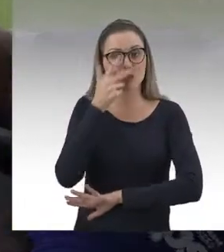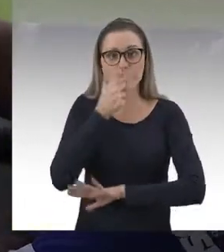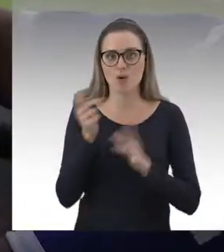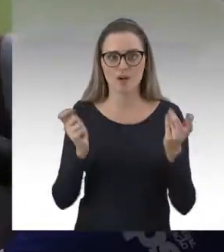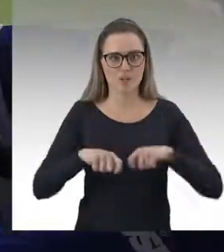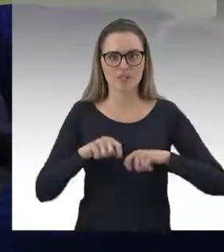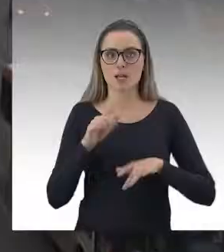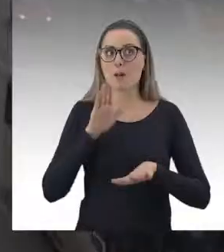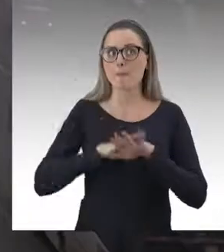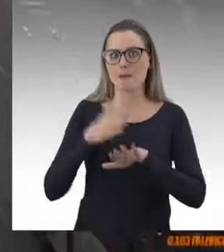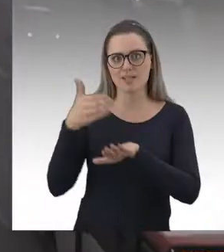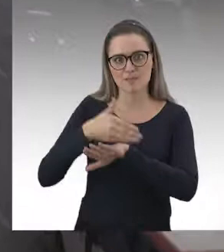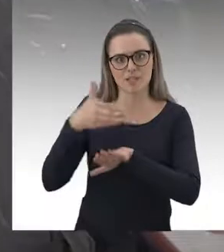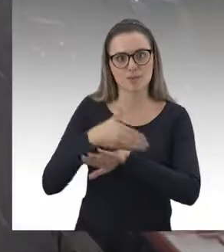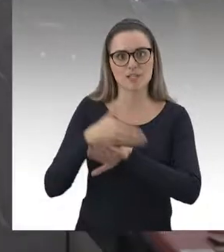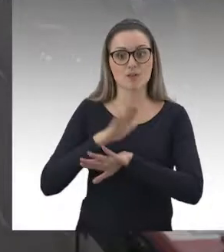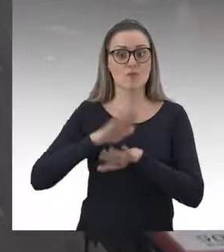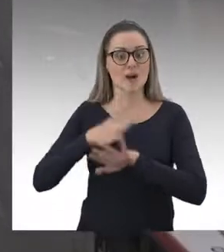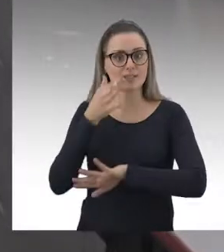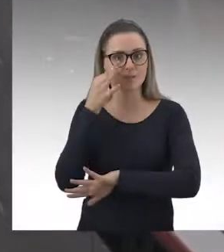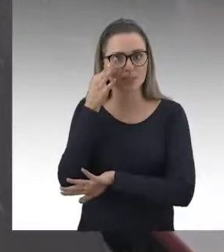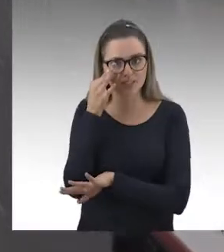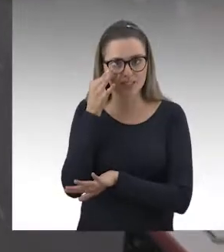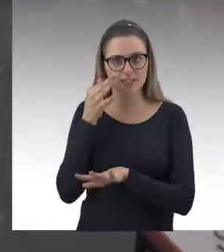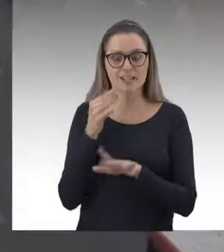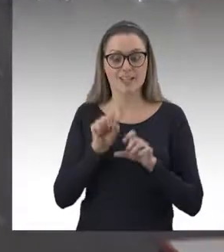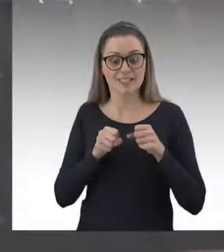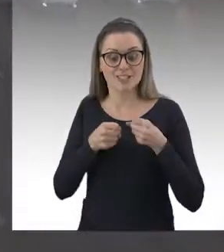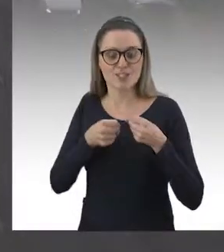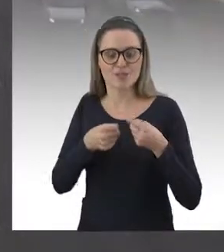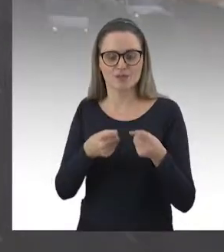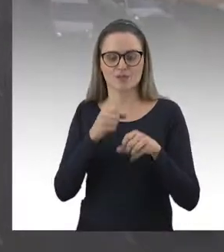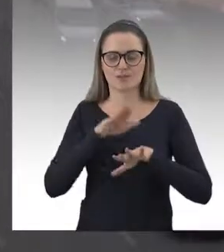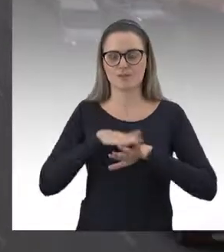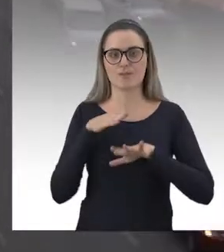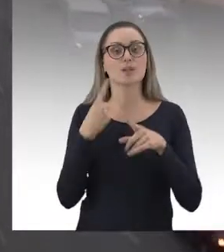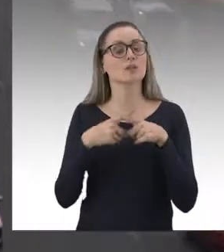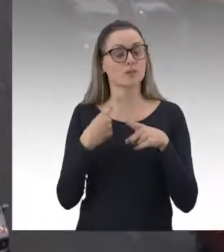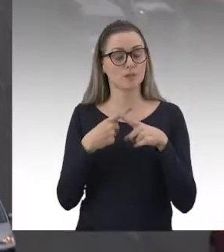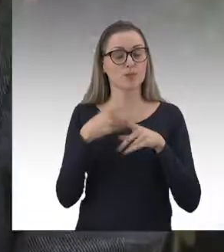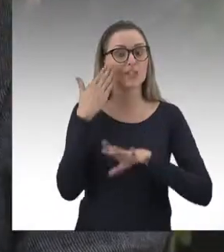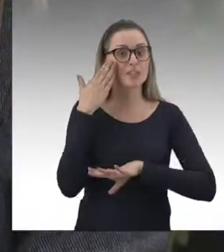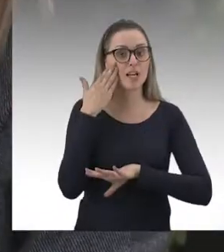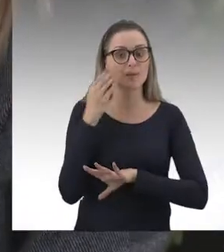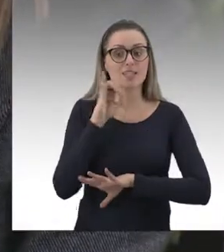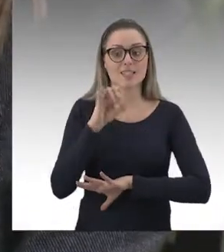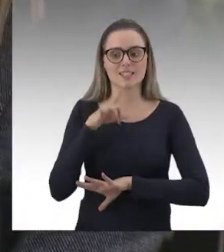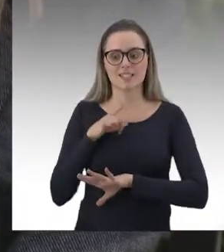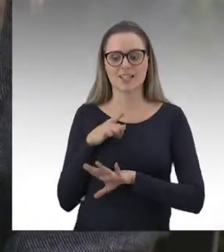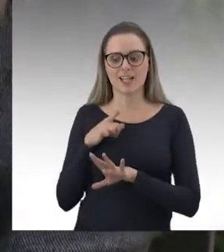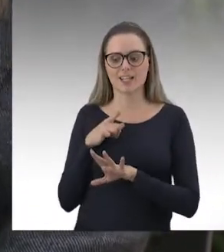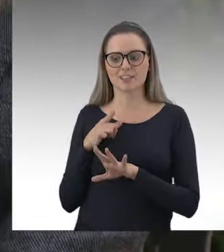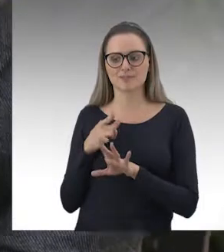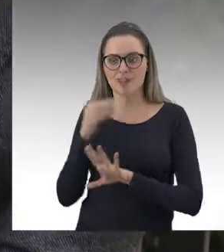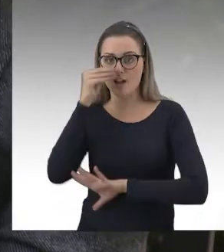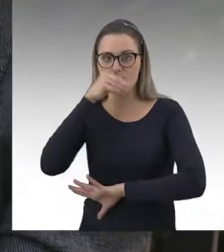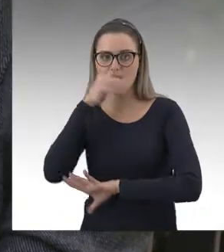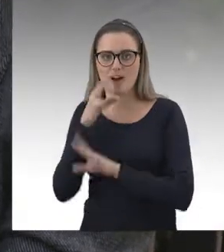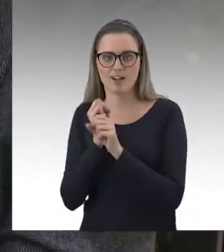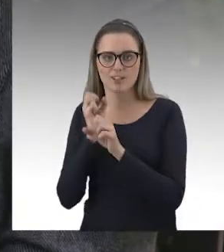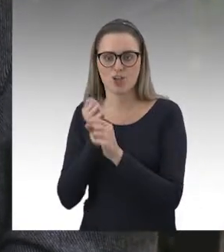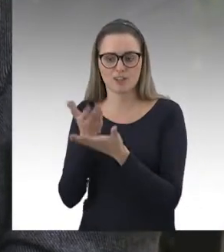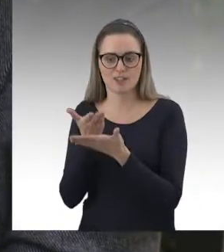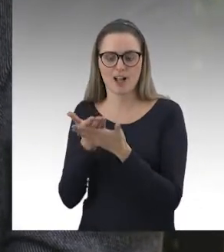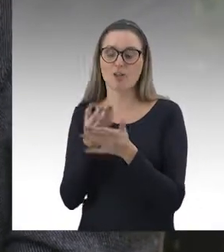mais frequente na escola, ele é mais assíduo, ele se esforça mais, porque ele sabe que se tiver prejuízo na escola, ele também pode